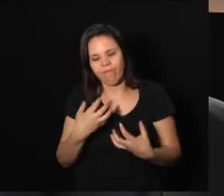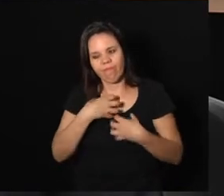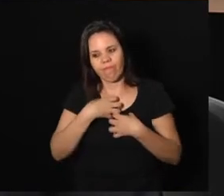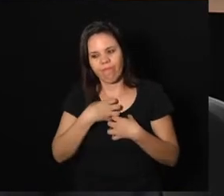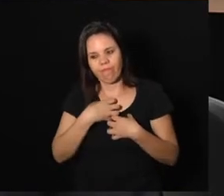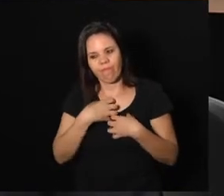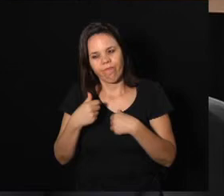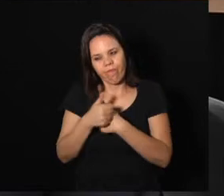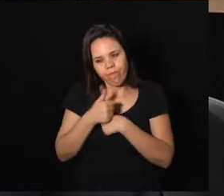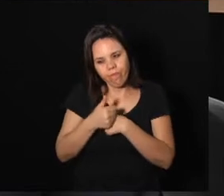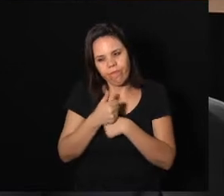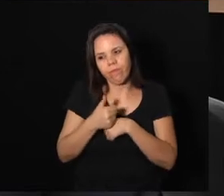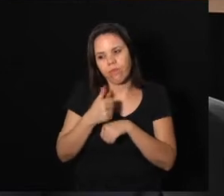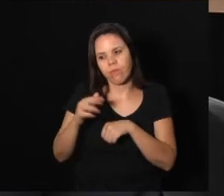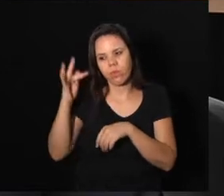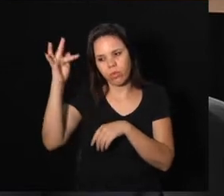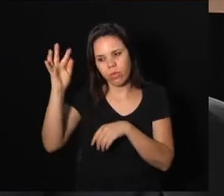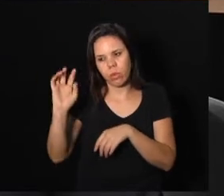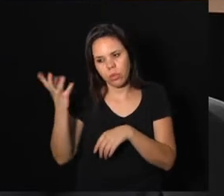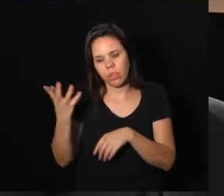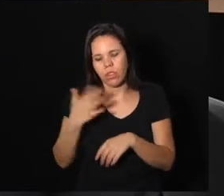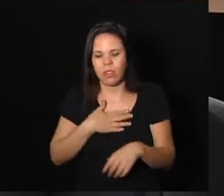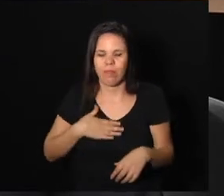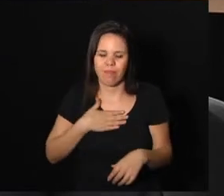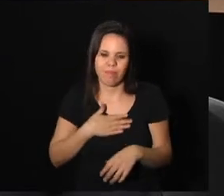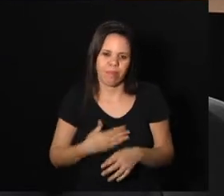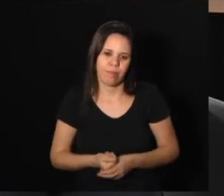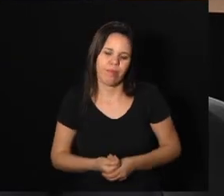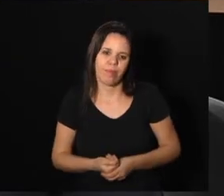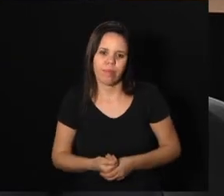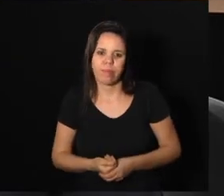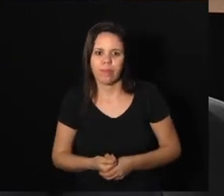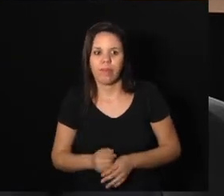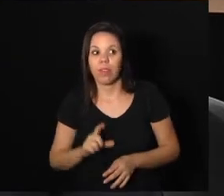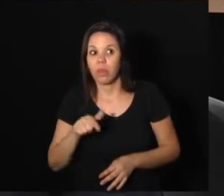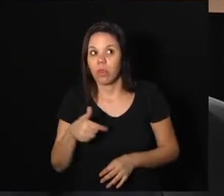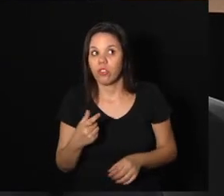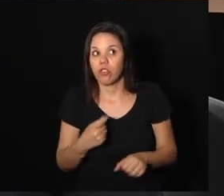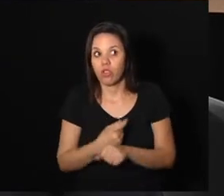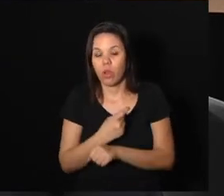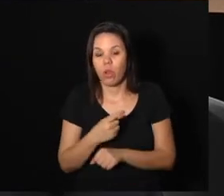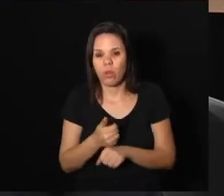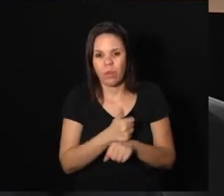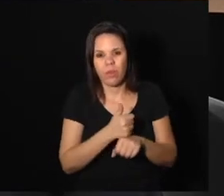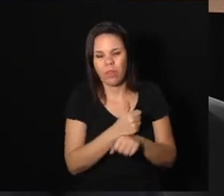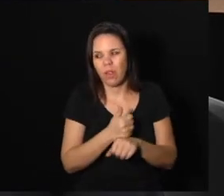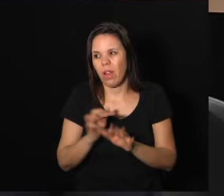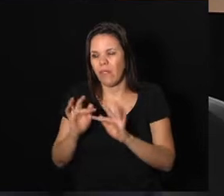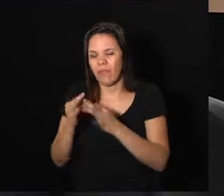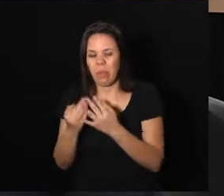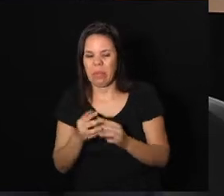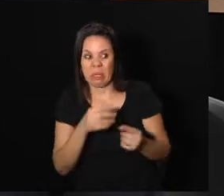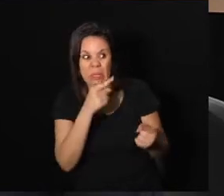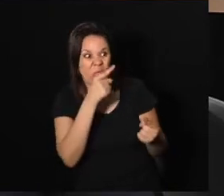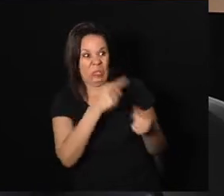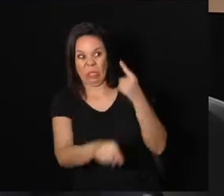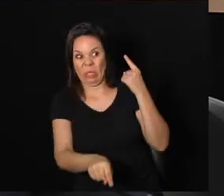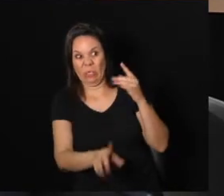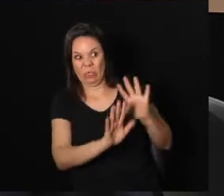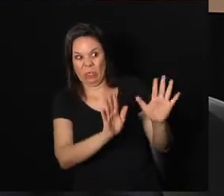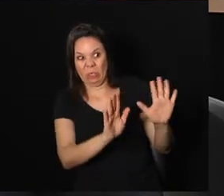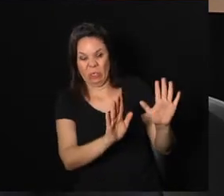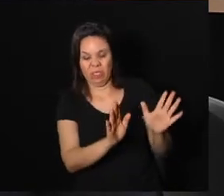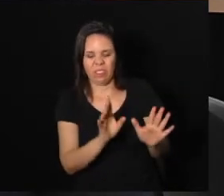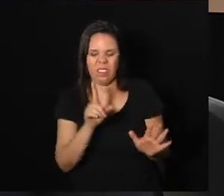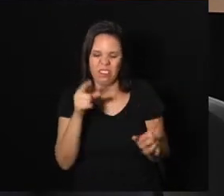aquela profissão que ela está almejando. Tomar gosto. Exato. O problema é quando ela escolhe uma profissão que os pais condenam. Aí é muito